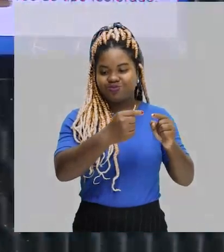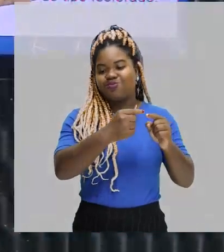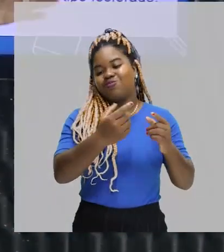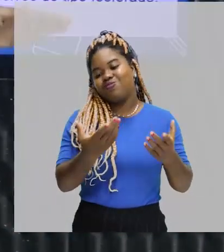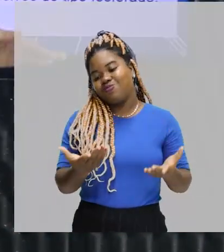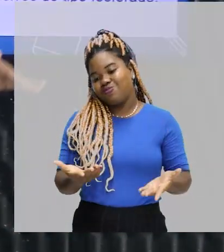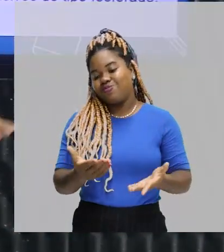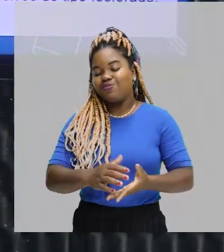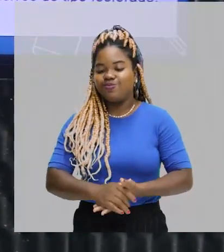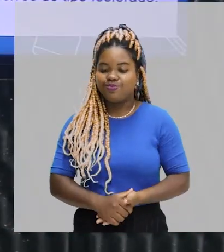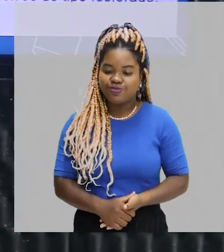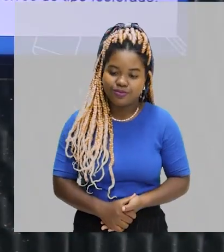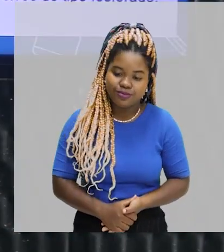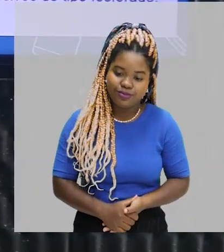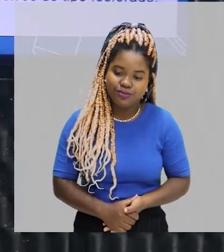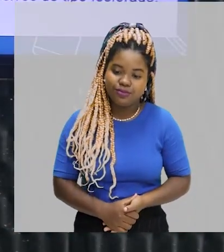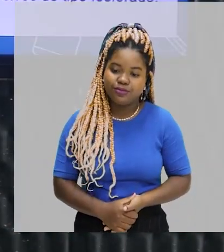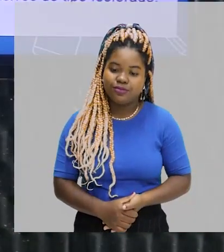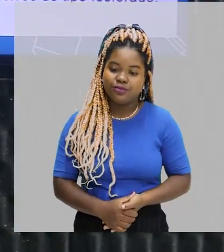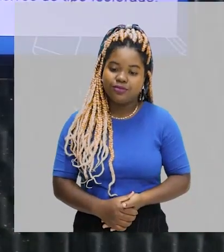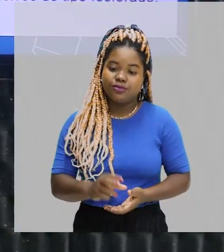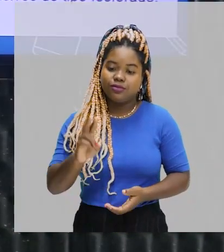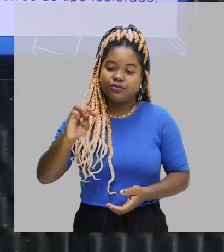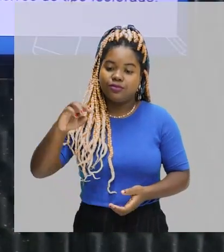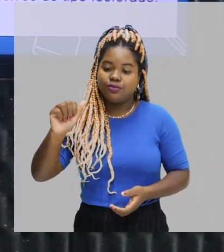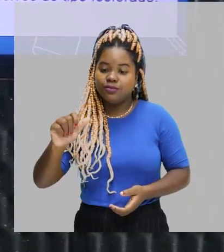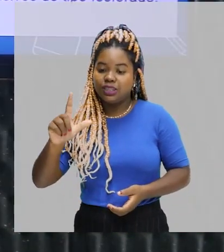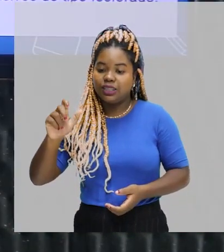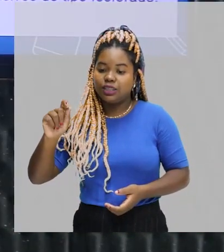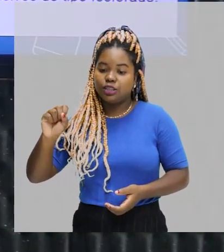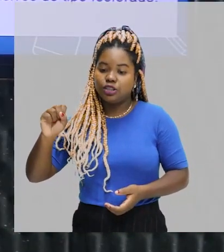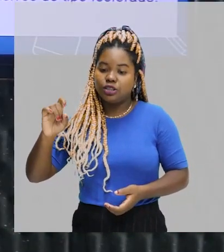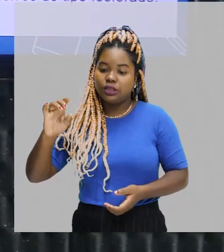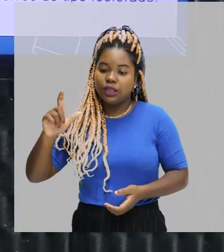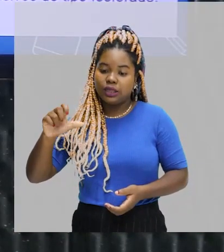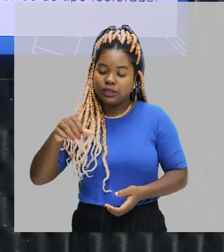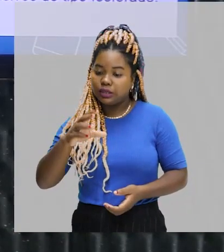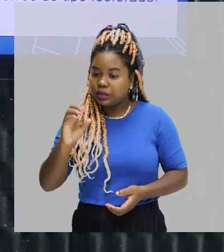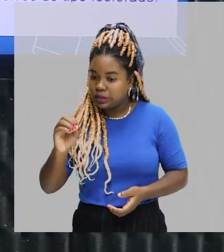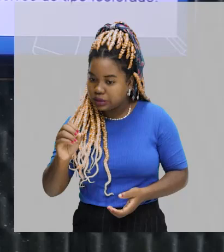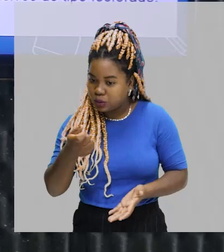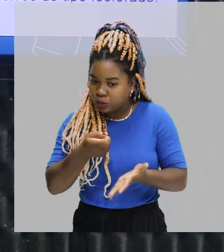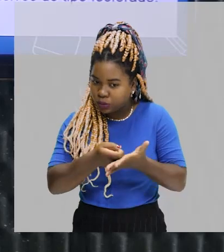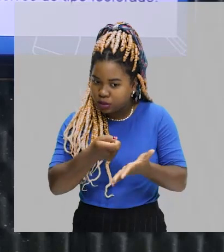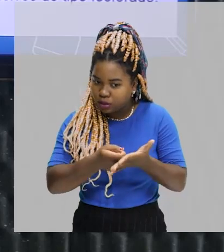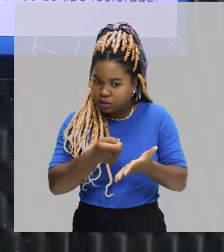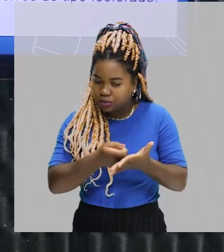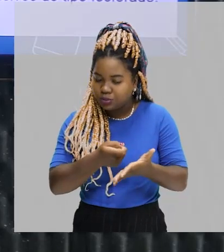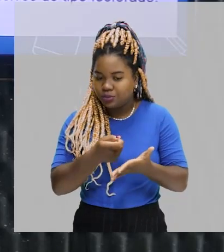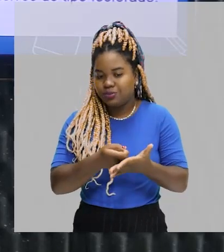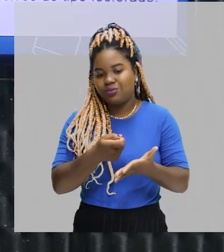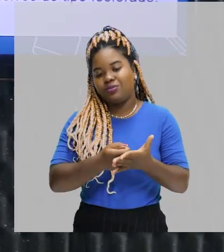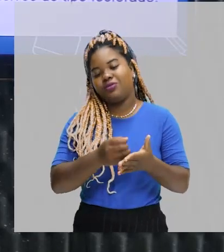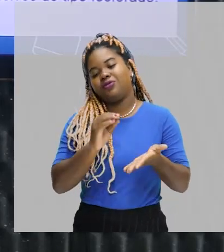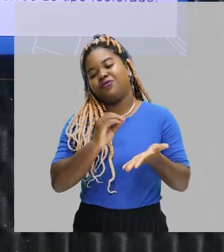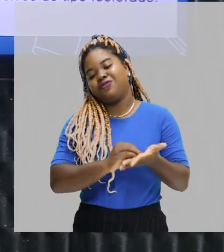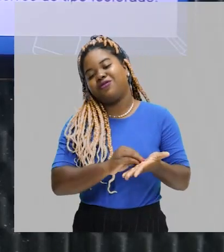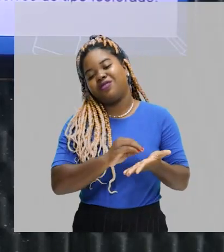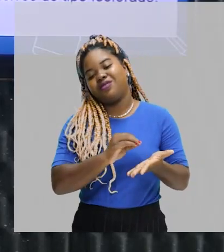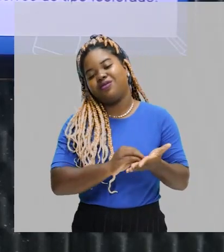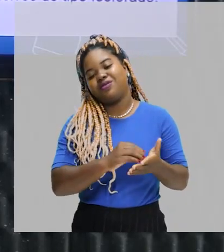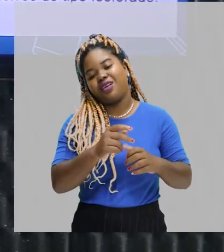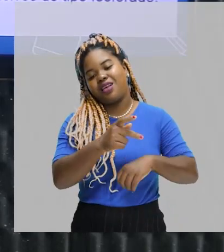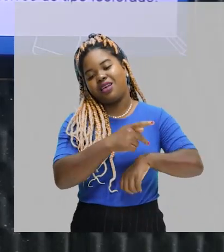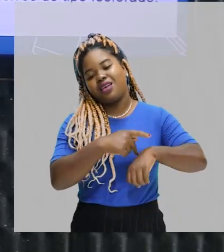Olha só. Uma legislação mais rigorosa sobre os agrotóxicos falta aos